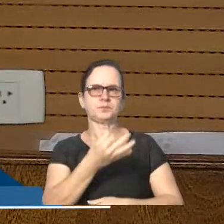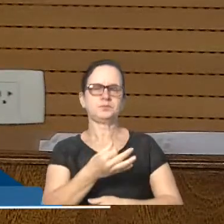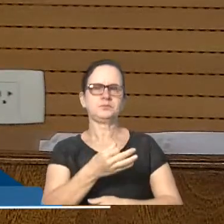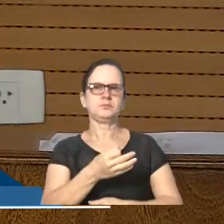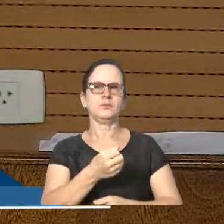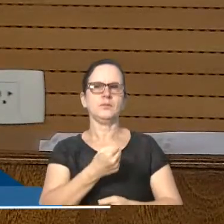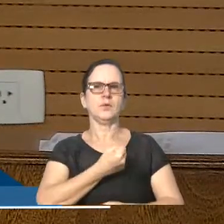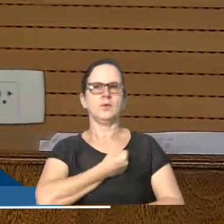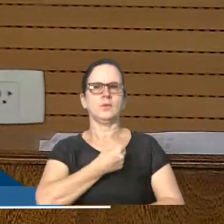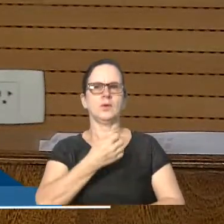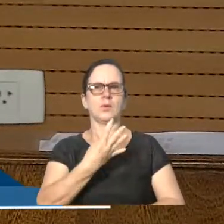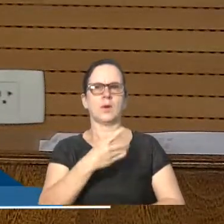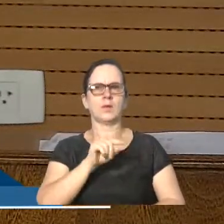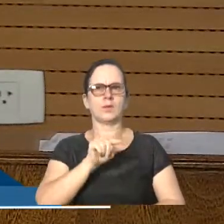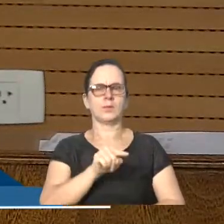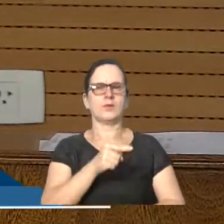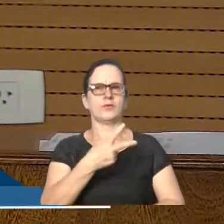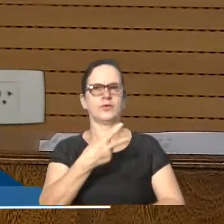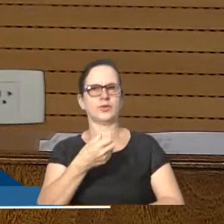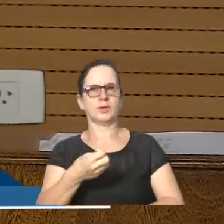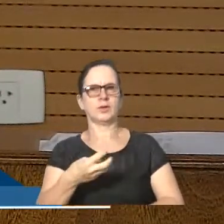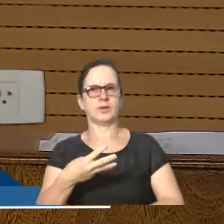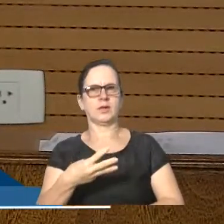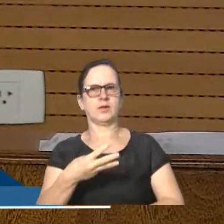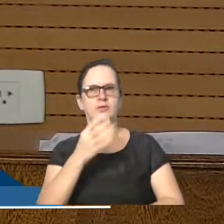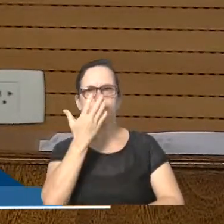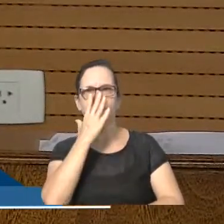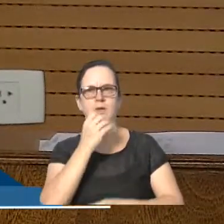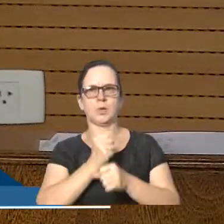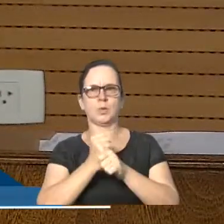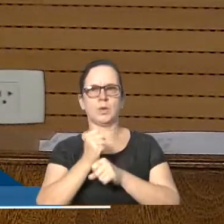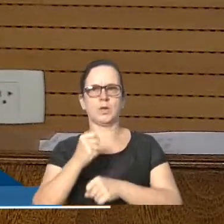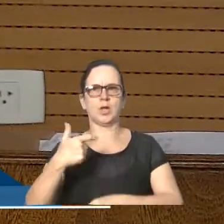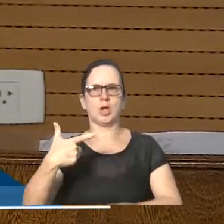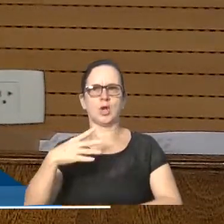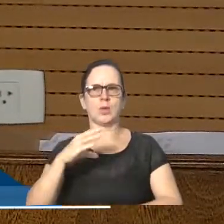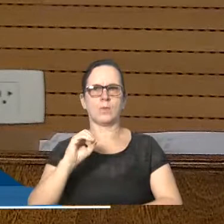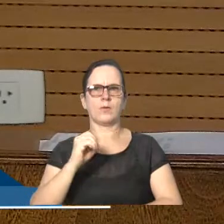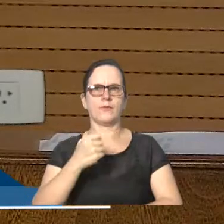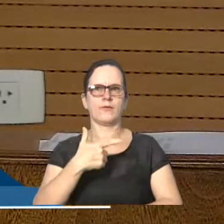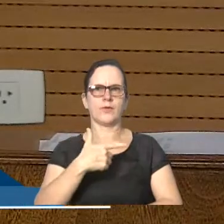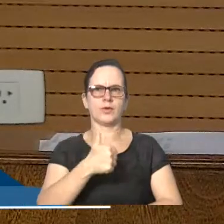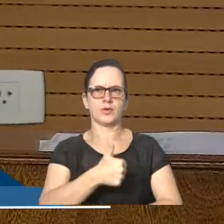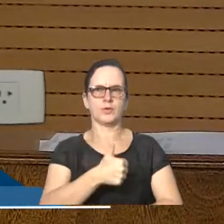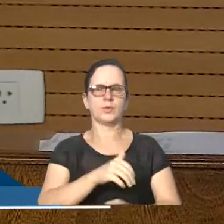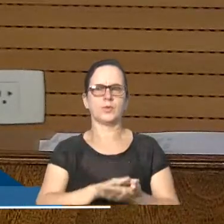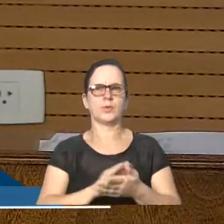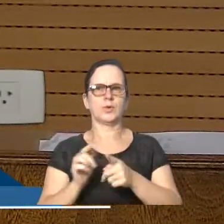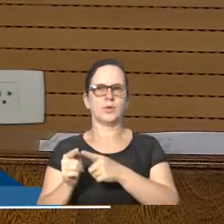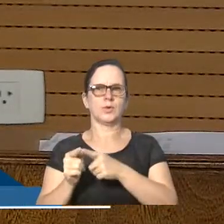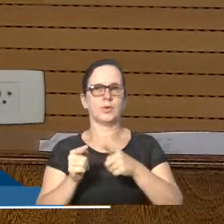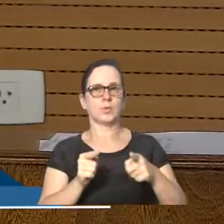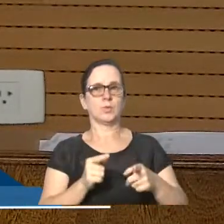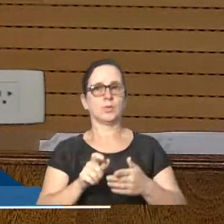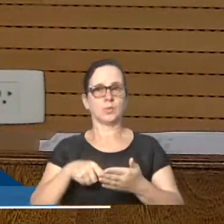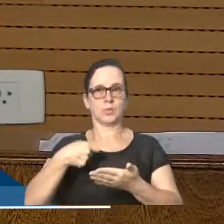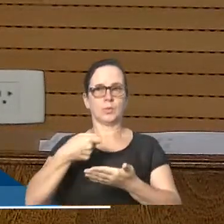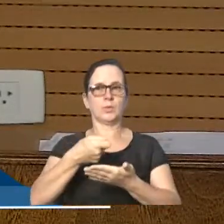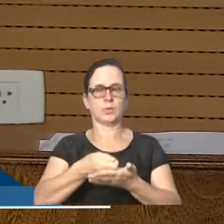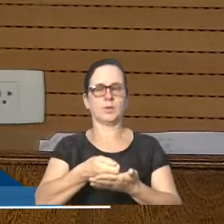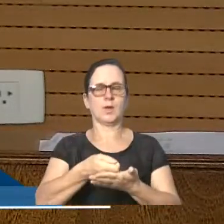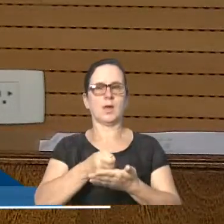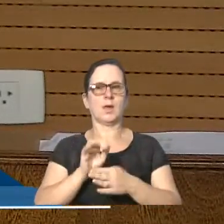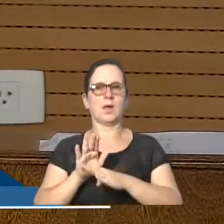número 4.105, de 23 de fevereiro de 2021, que autorizou a prorrogação da concessão do